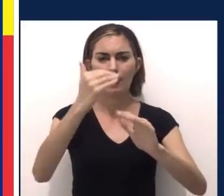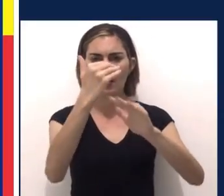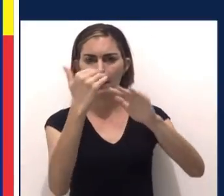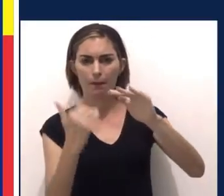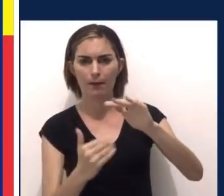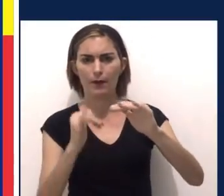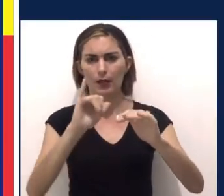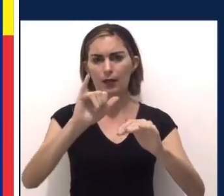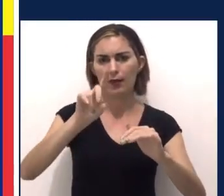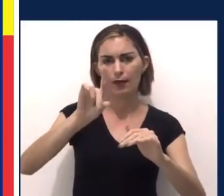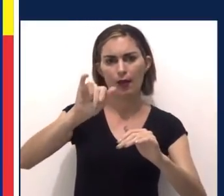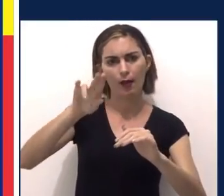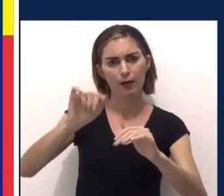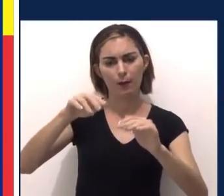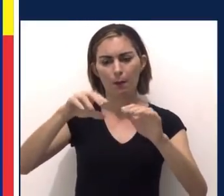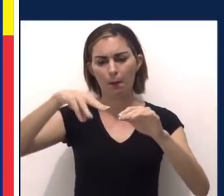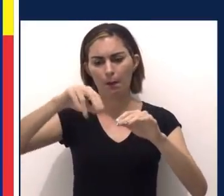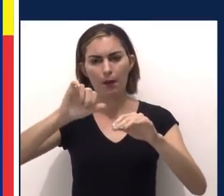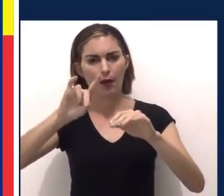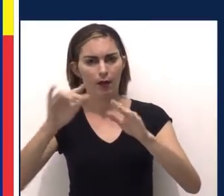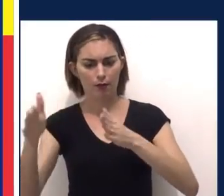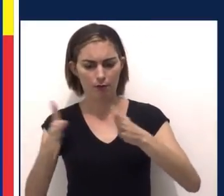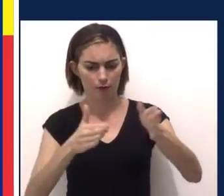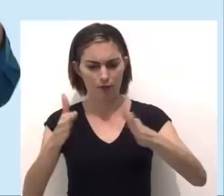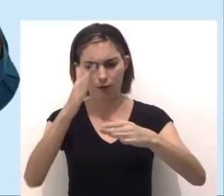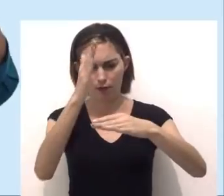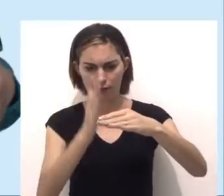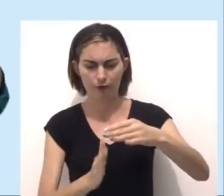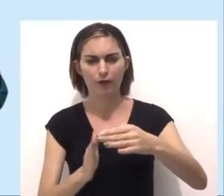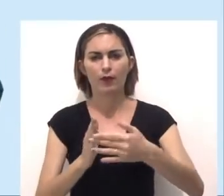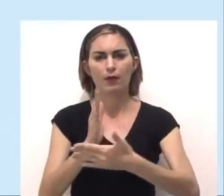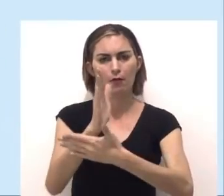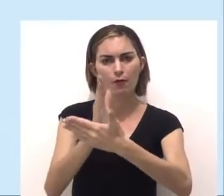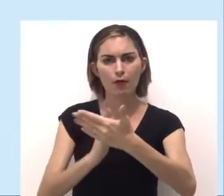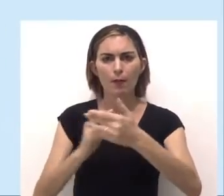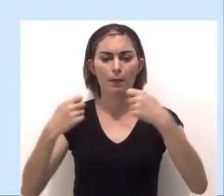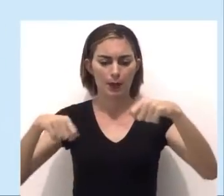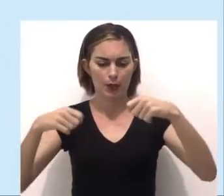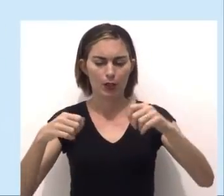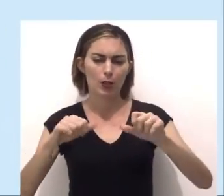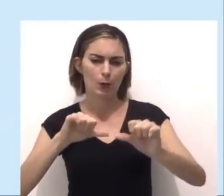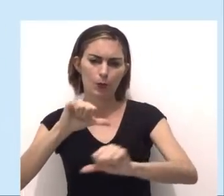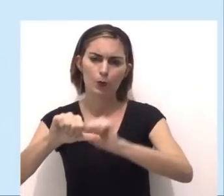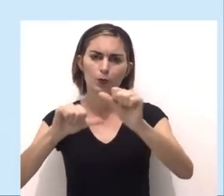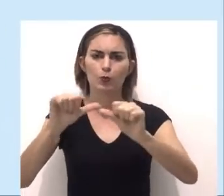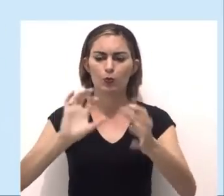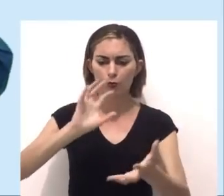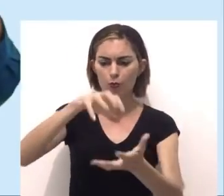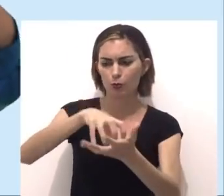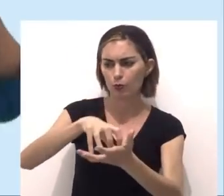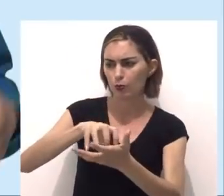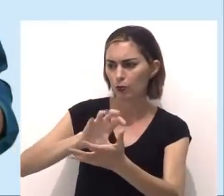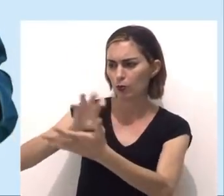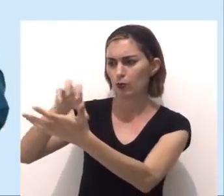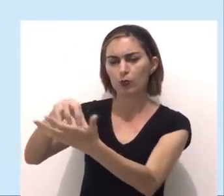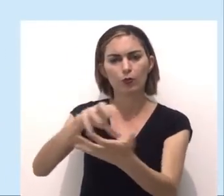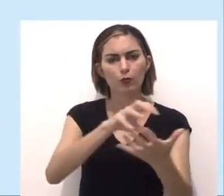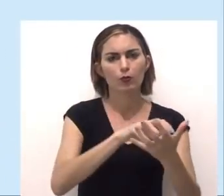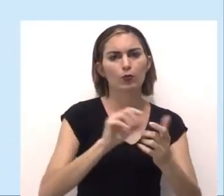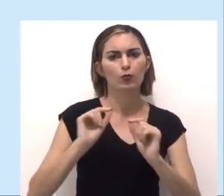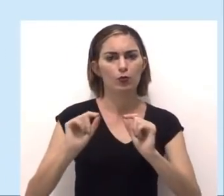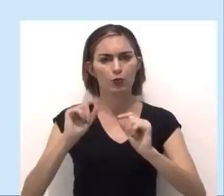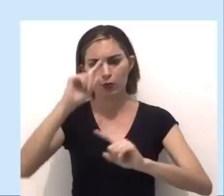Idade Média. Então, precisava agora, na realidade, o que precisava? Centralizar o